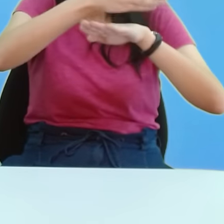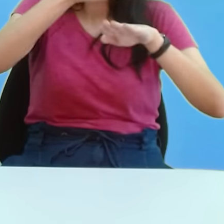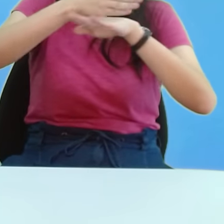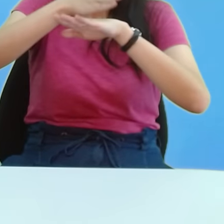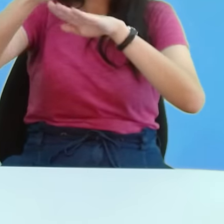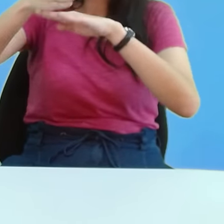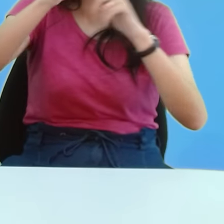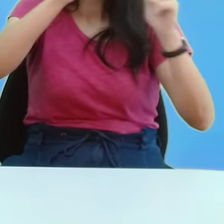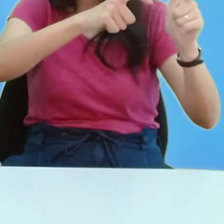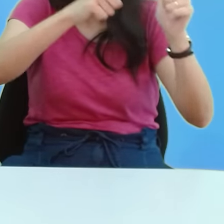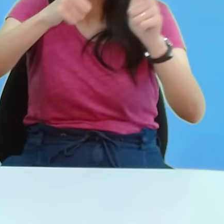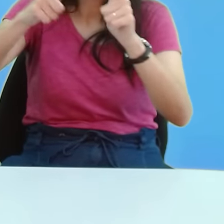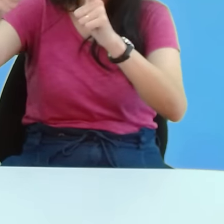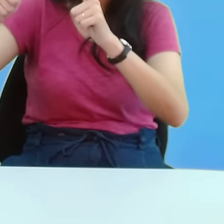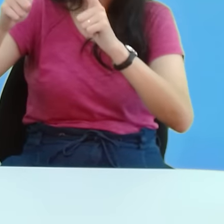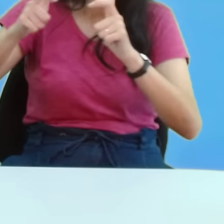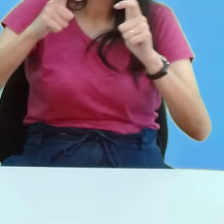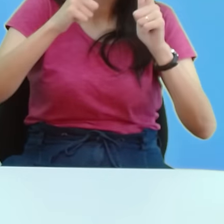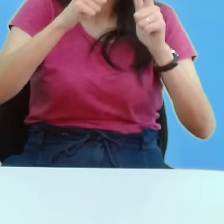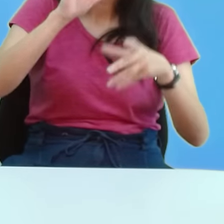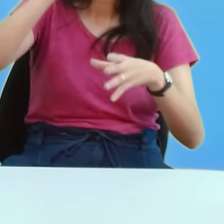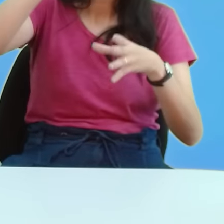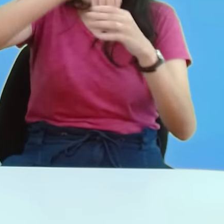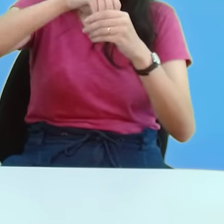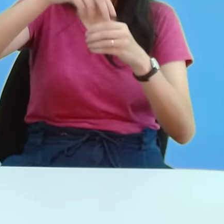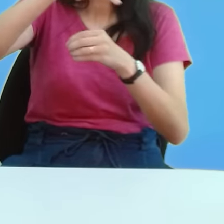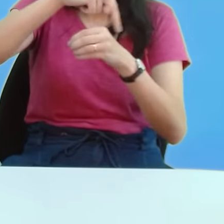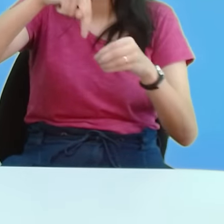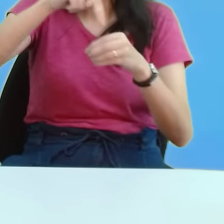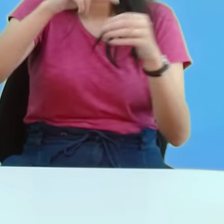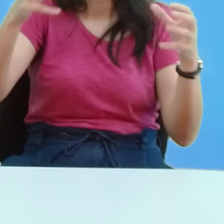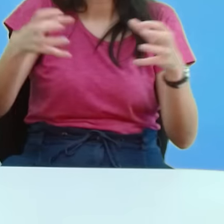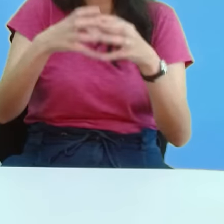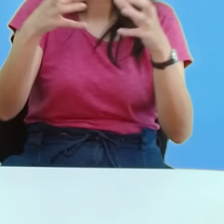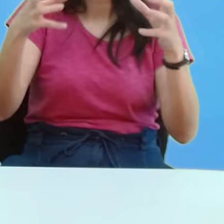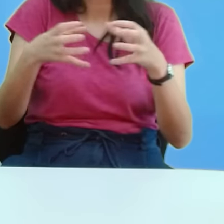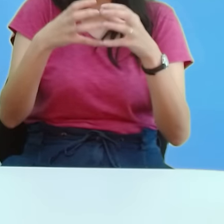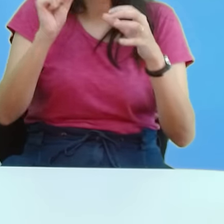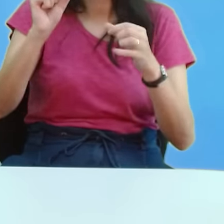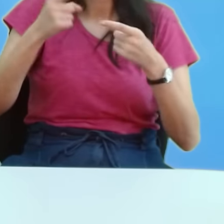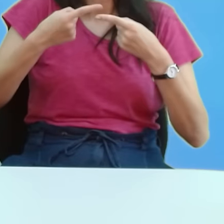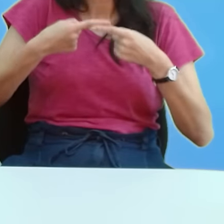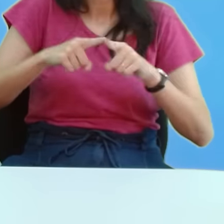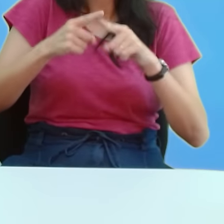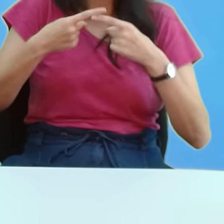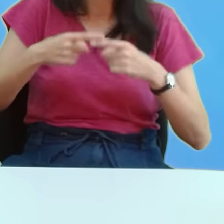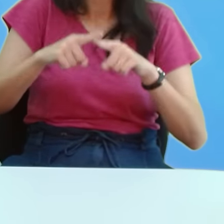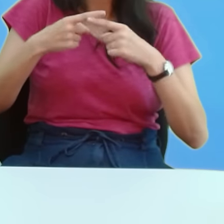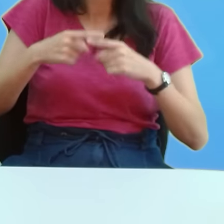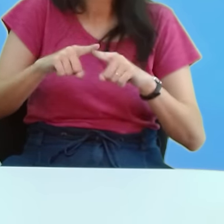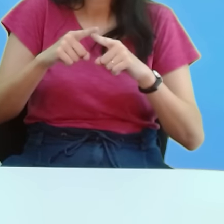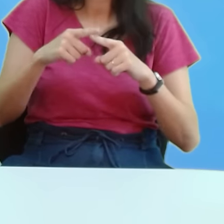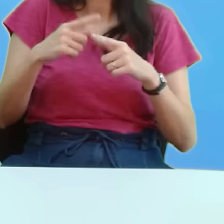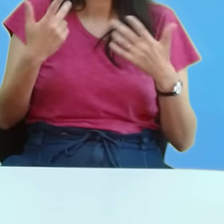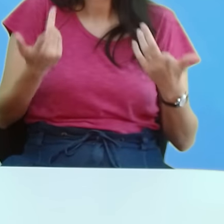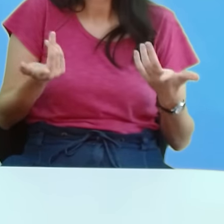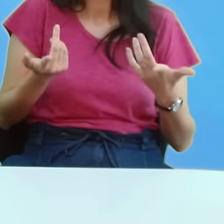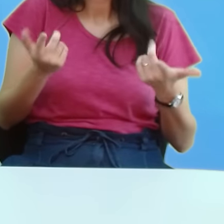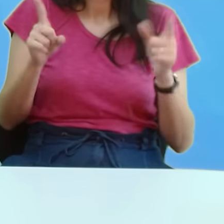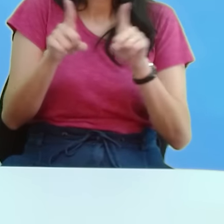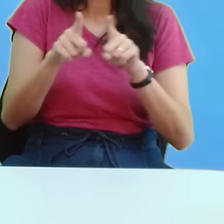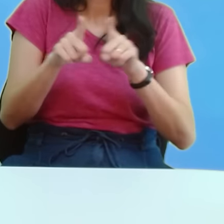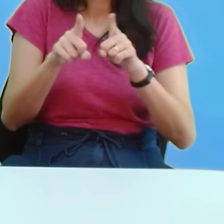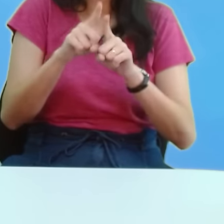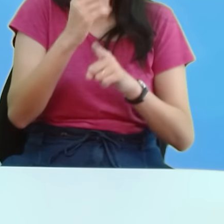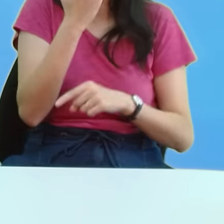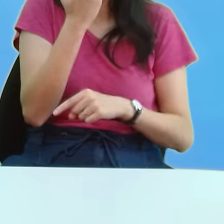espaços organizados dentro do Núcleo de Convivência, seja o crochê, seja, né, a manipulação